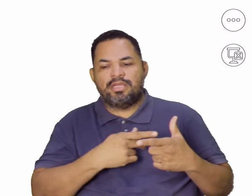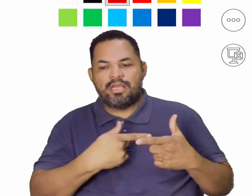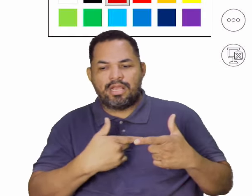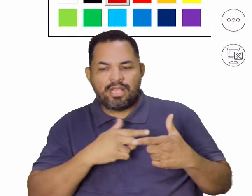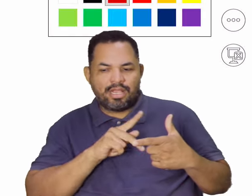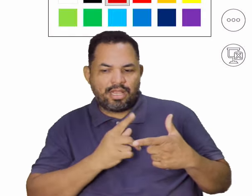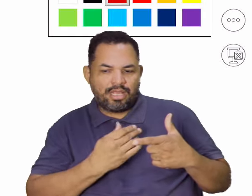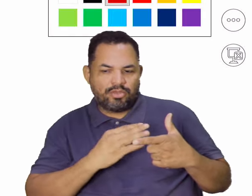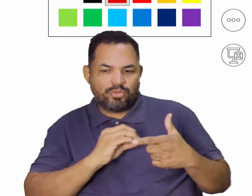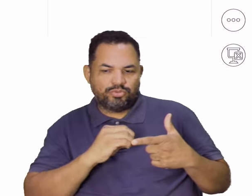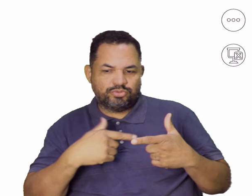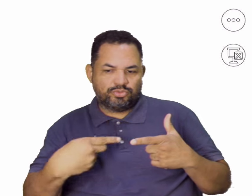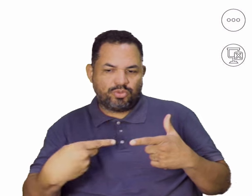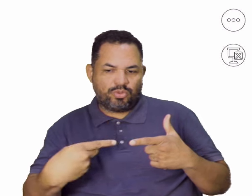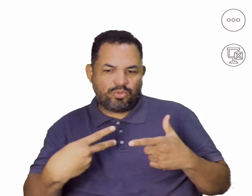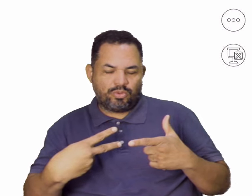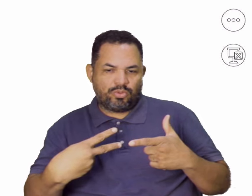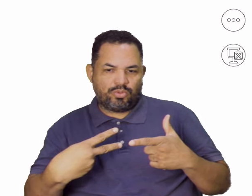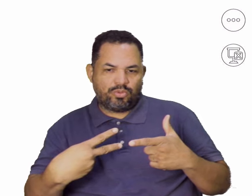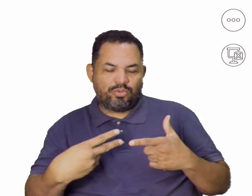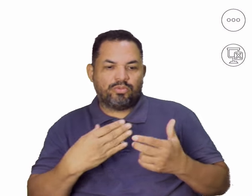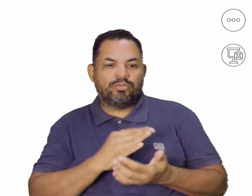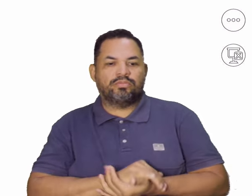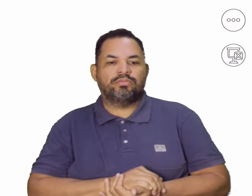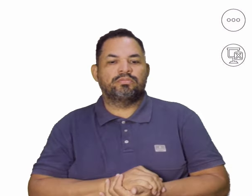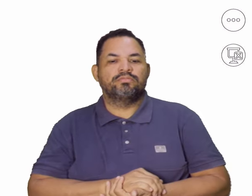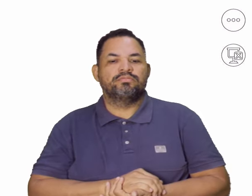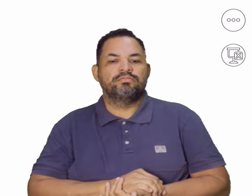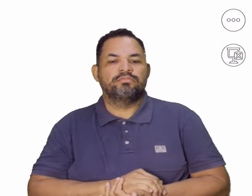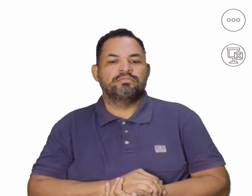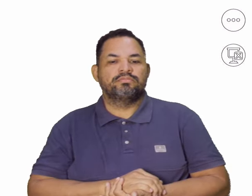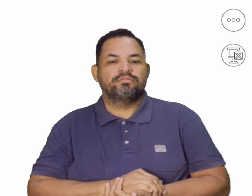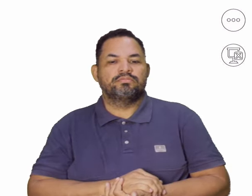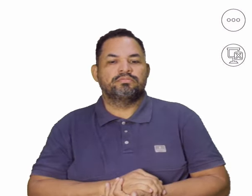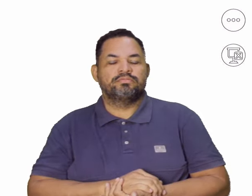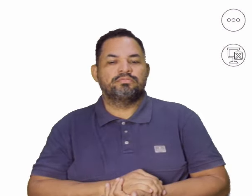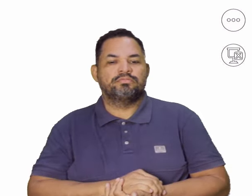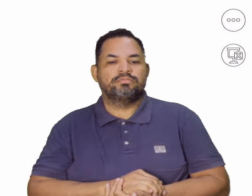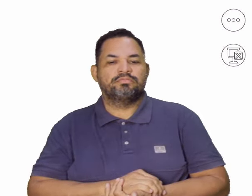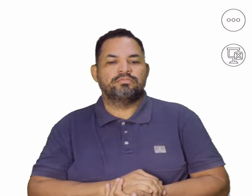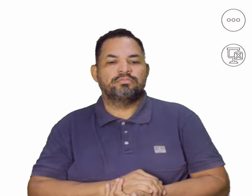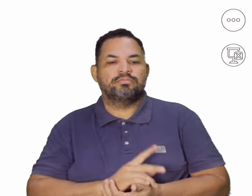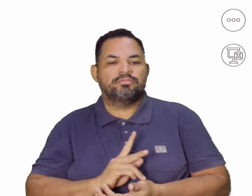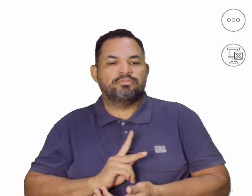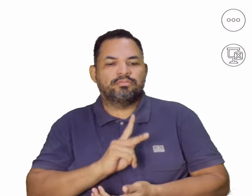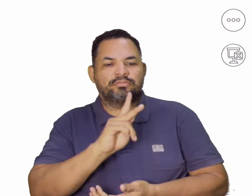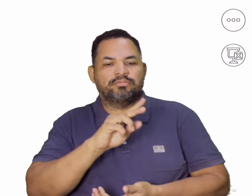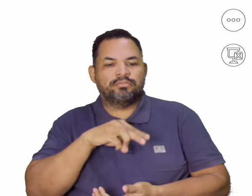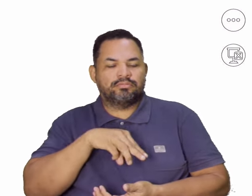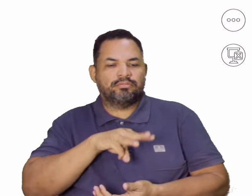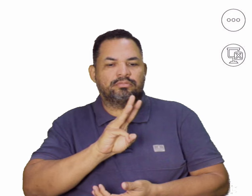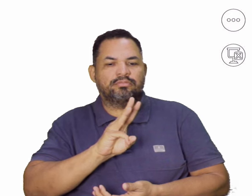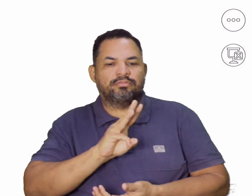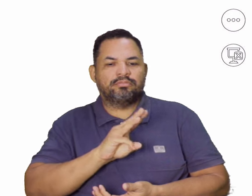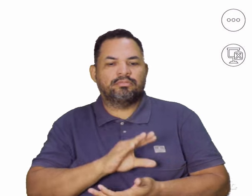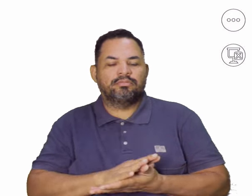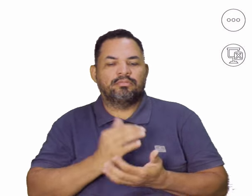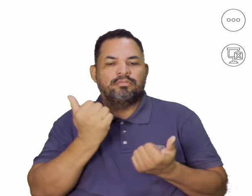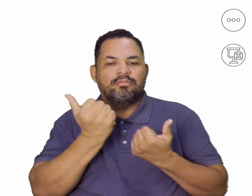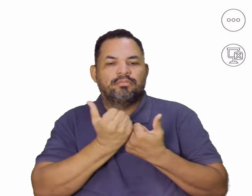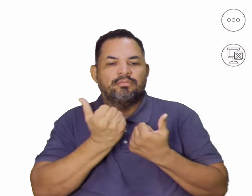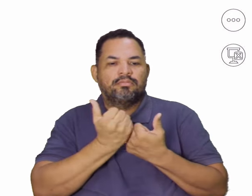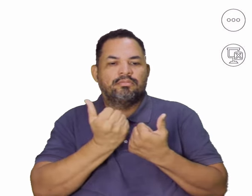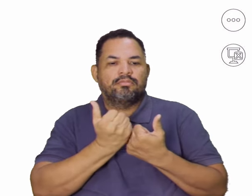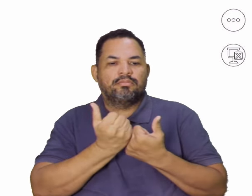chegaremos a qu chegaremos numa kW quer dizer kW vai substituir